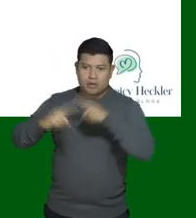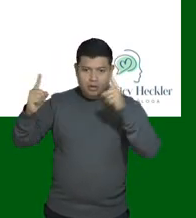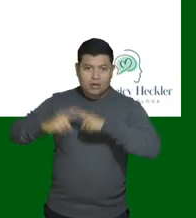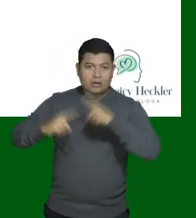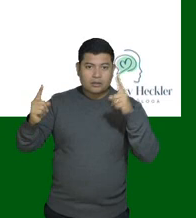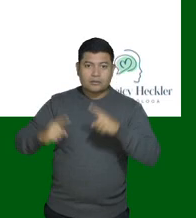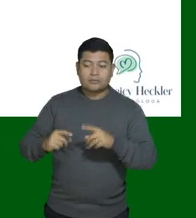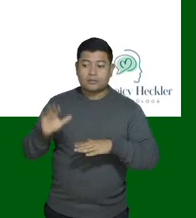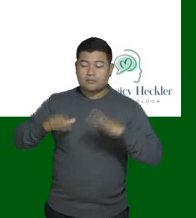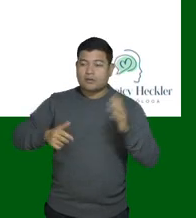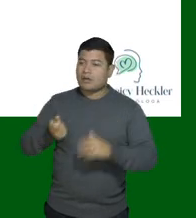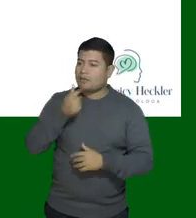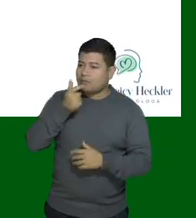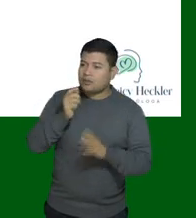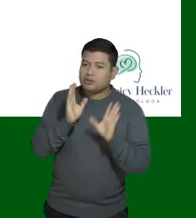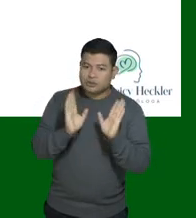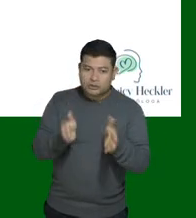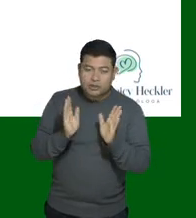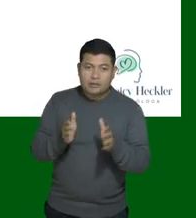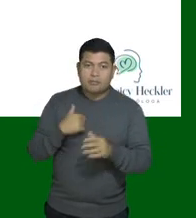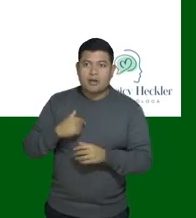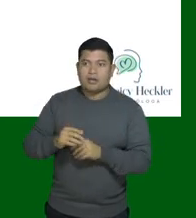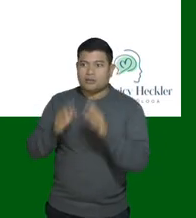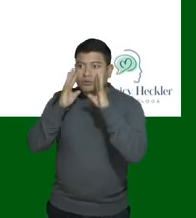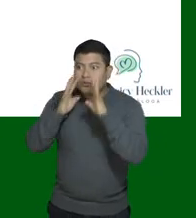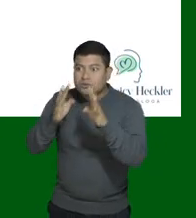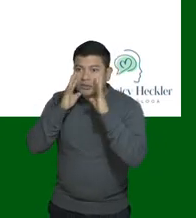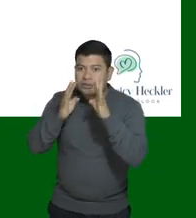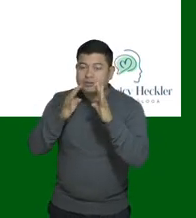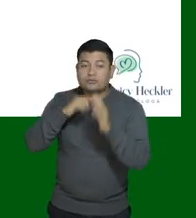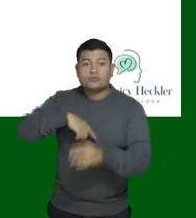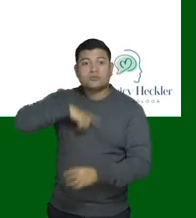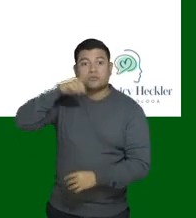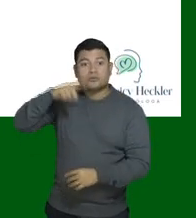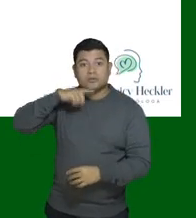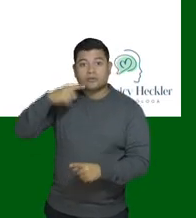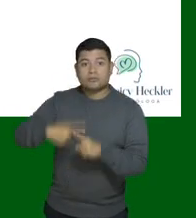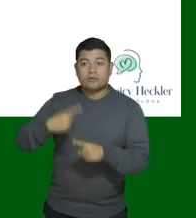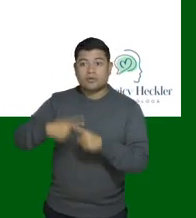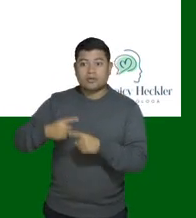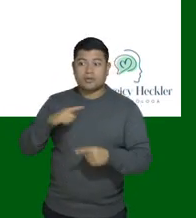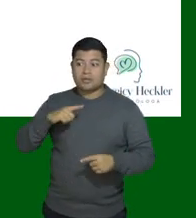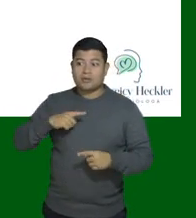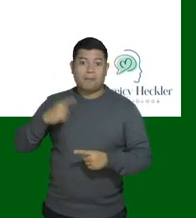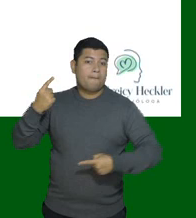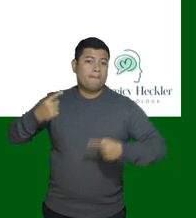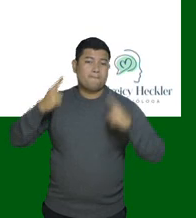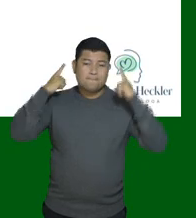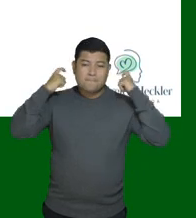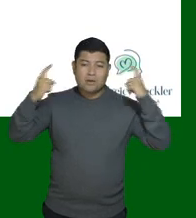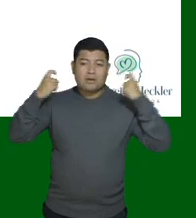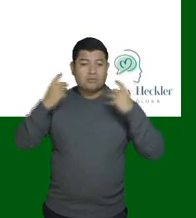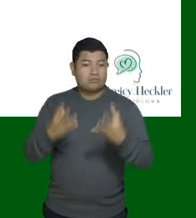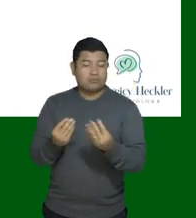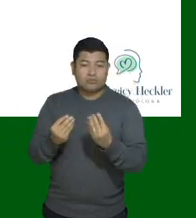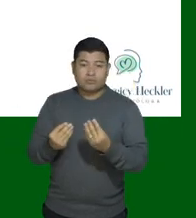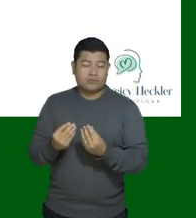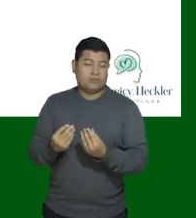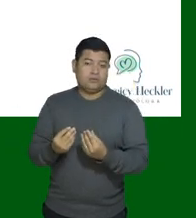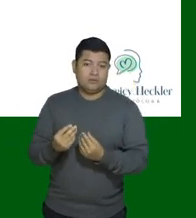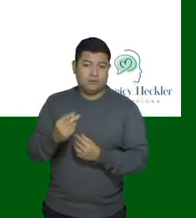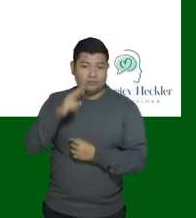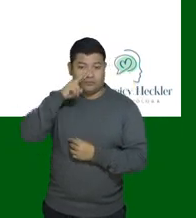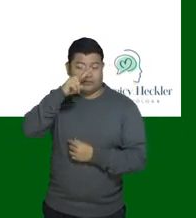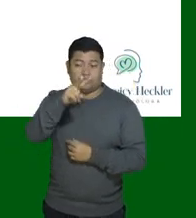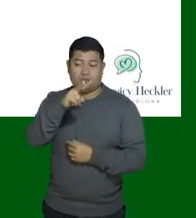não consegue se concentrar quando tem muito barulho competindo no ambiente de trabalho, por exemplo, ou na sala de aula. E não só